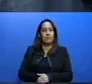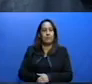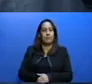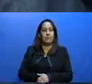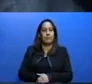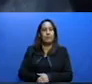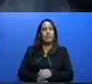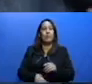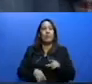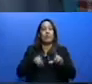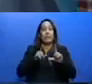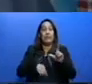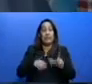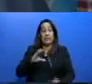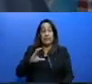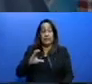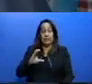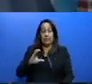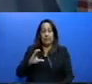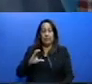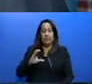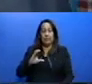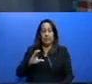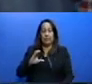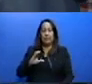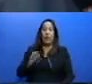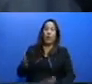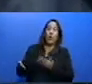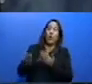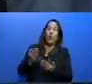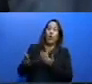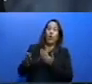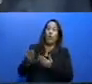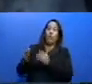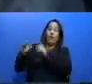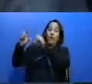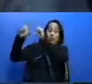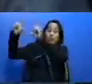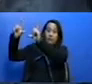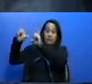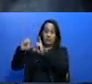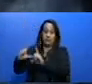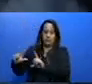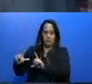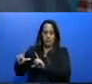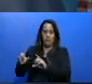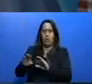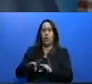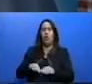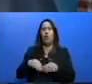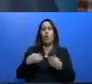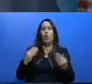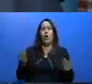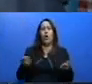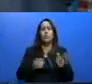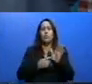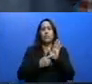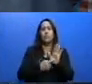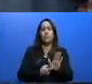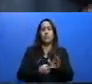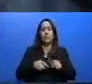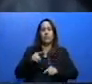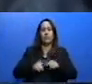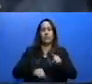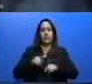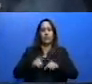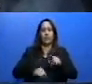Letra C. Volte a comparar as duas imagens. Qual situação está mostrando um